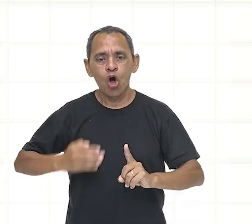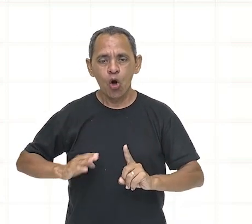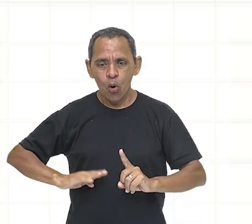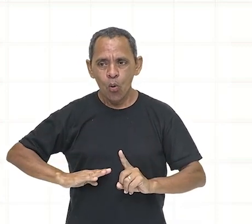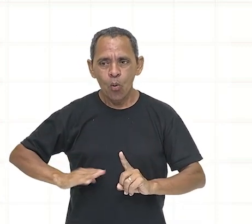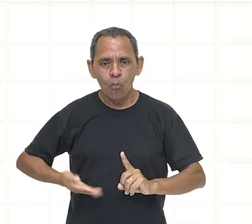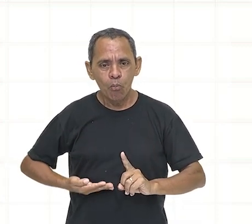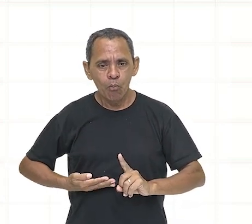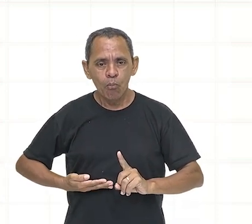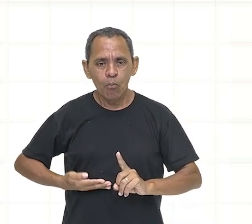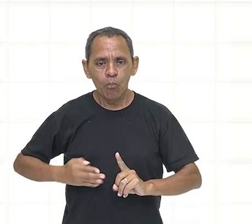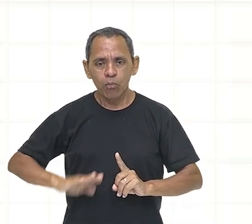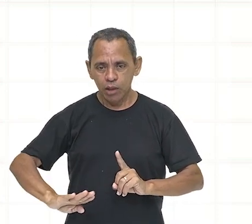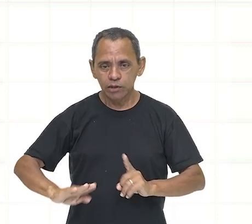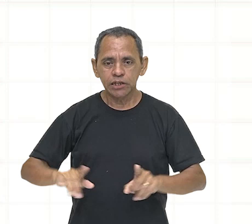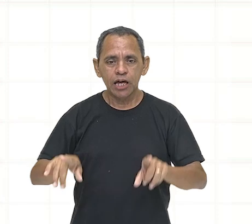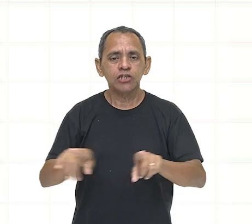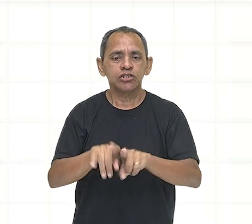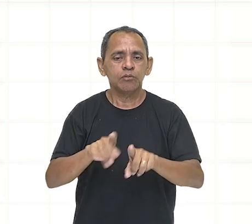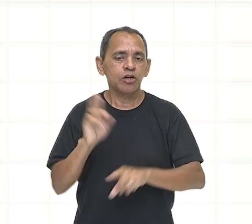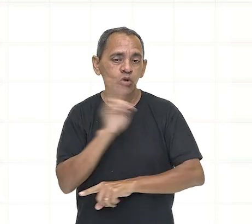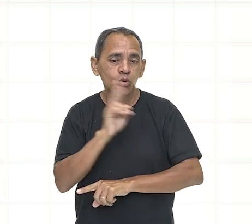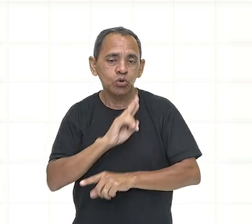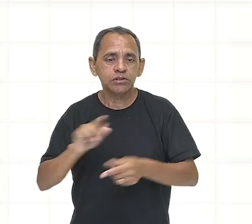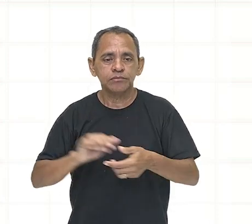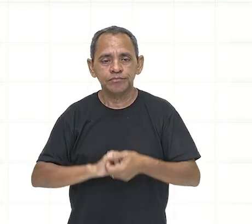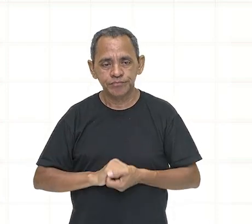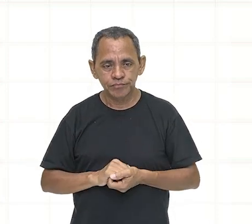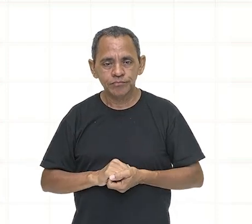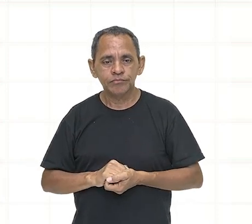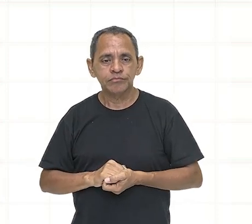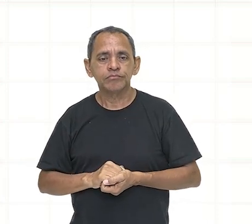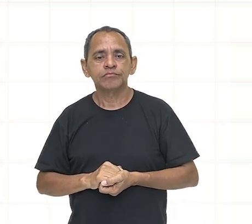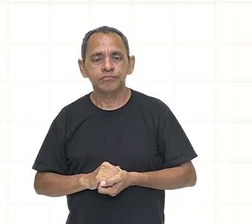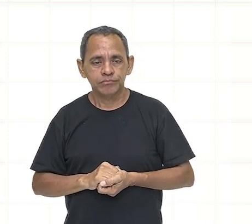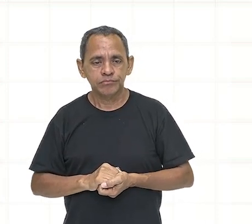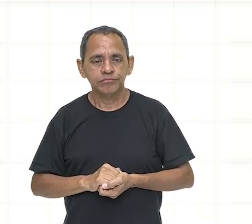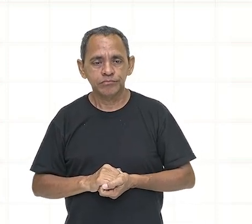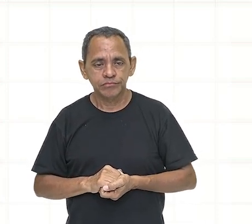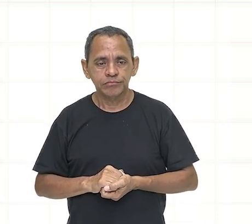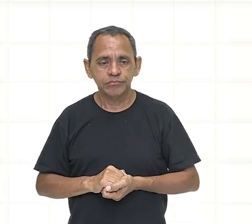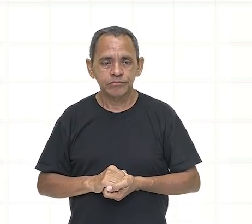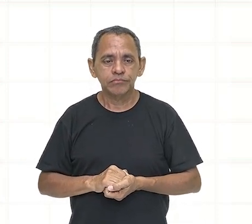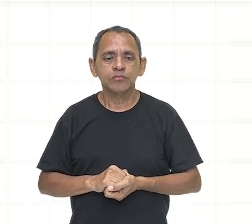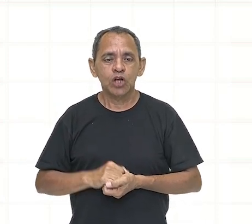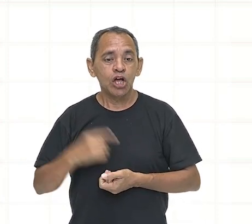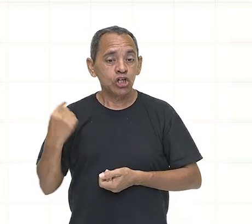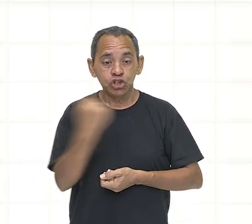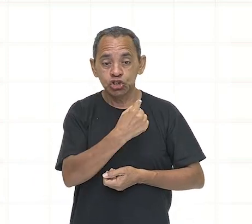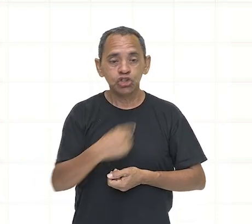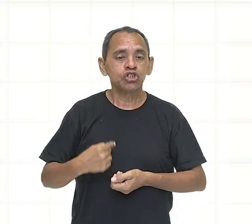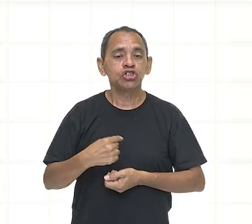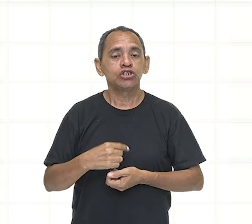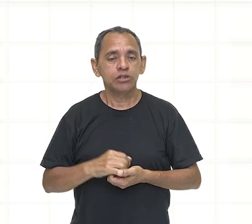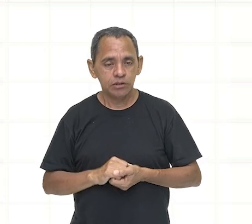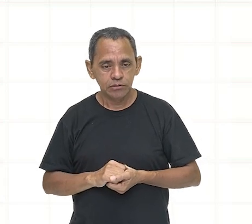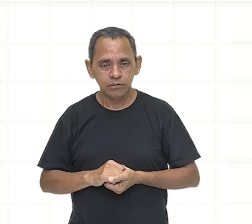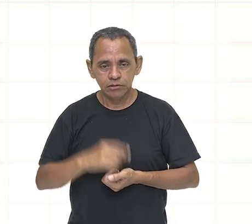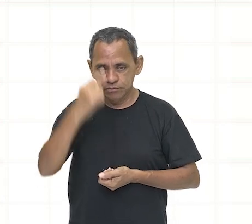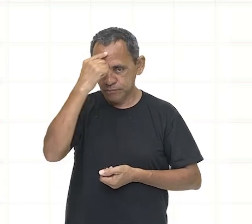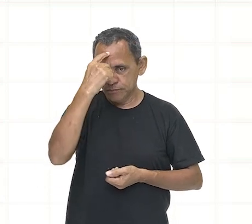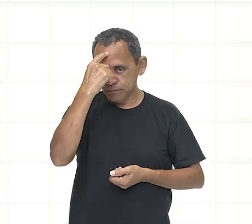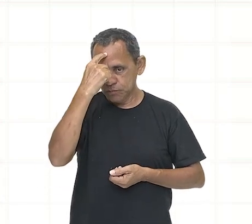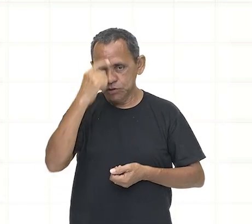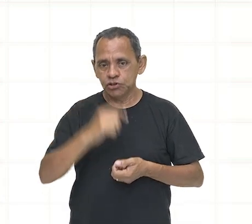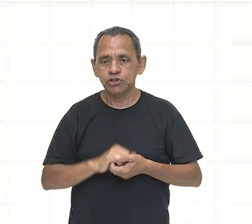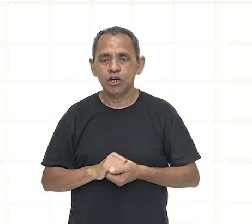China, o Japão e a Índia estão entre os 10 maiores produtos internos brutos também